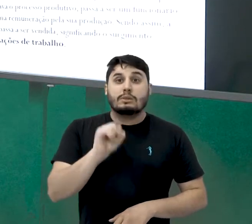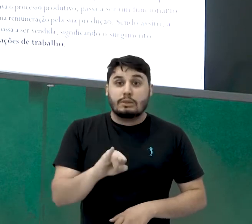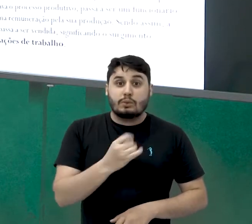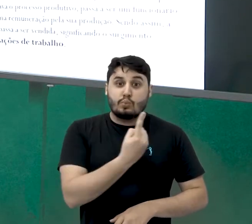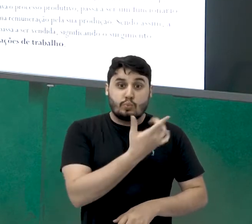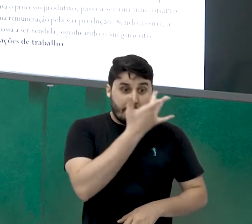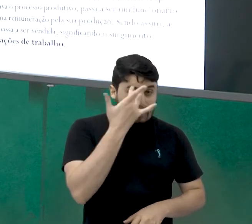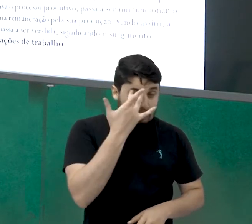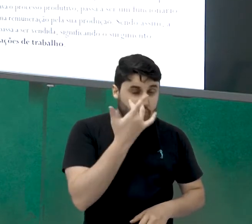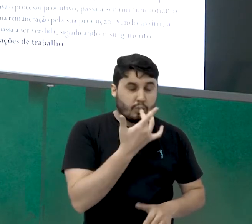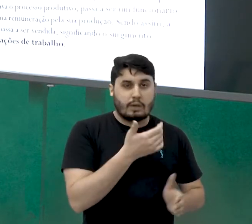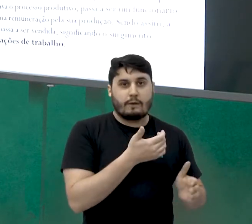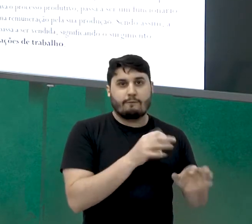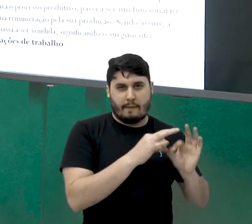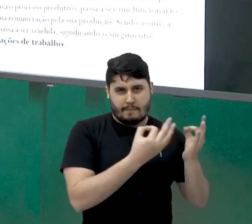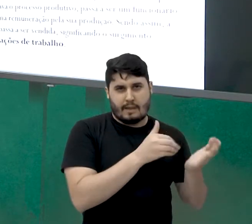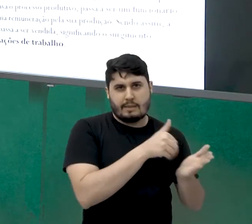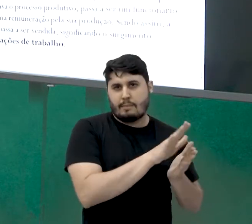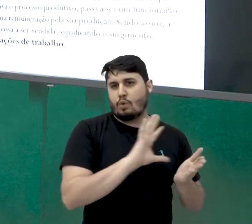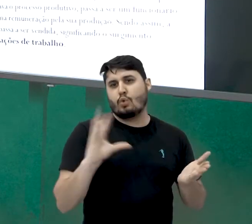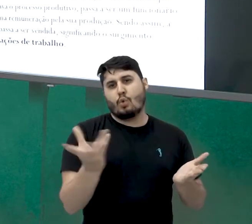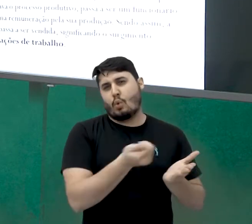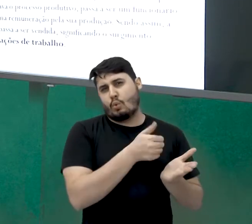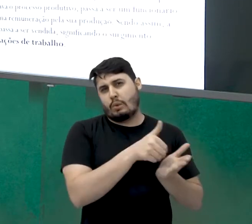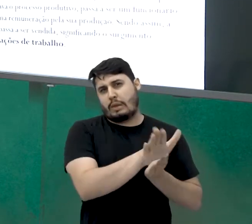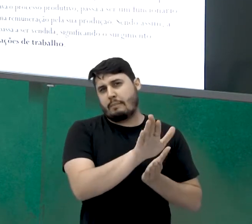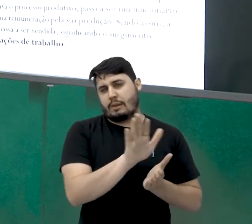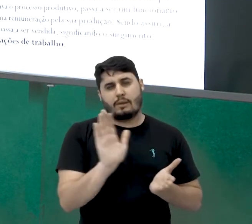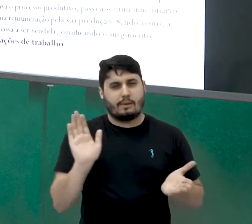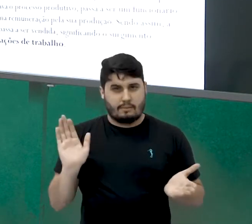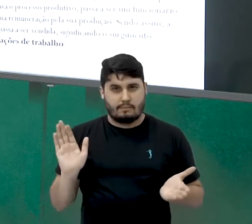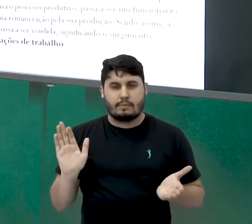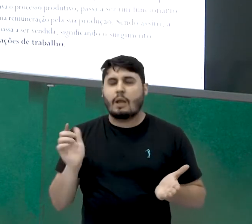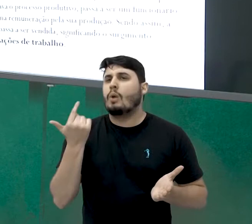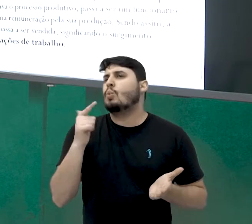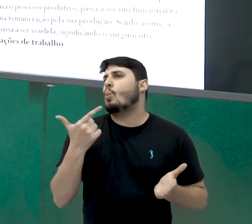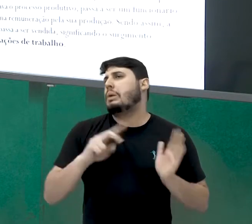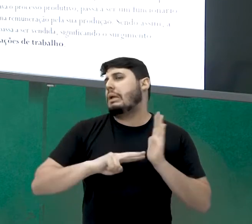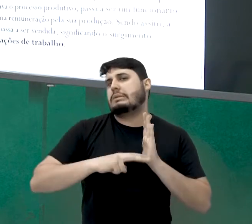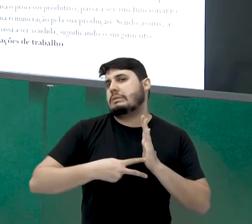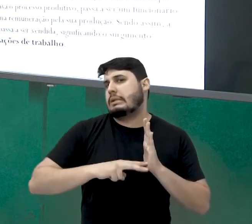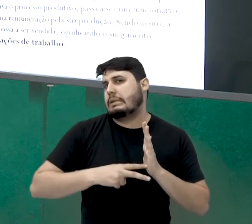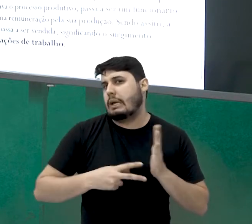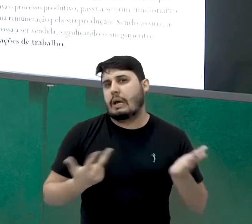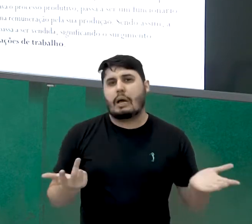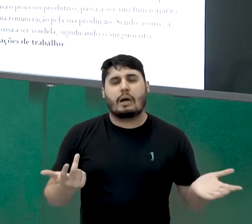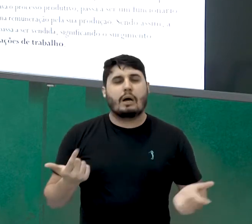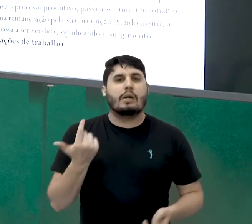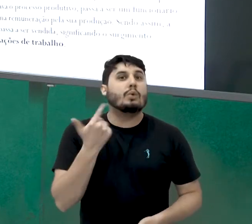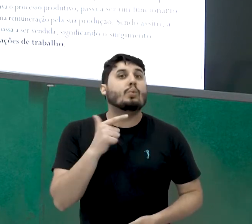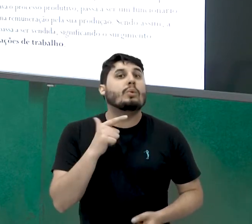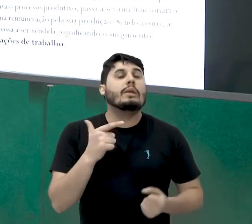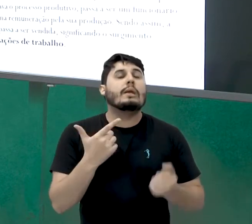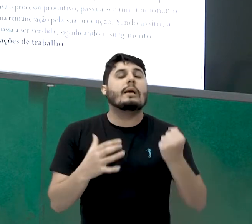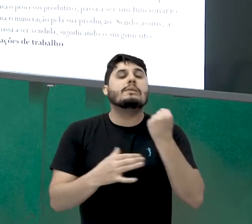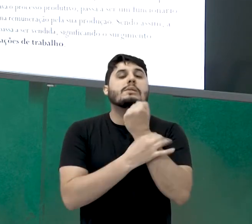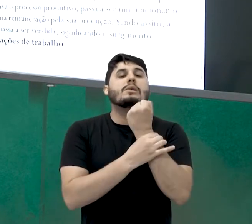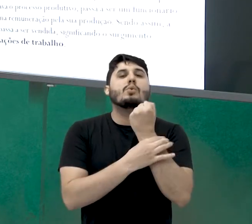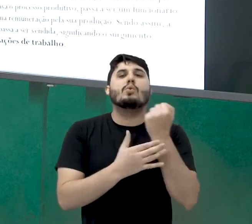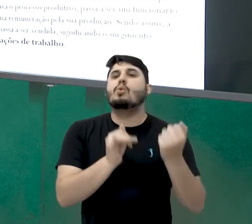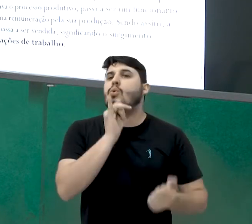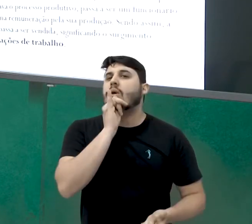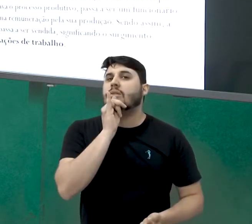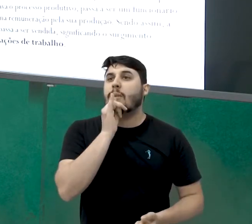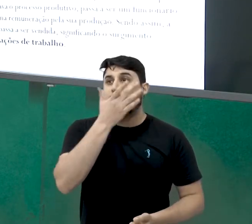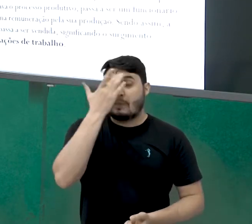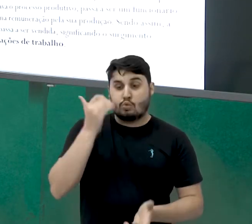saíam, certo? Não existia sindicato, não existia o seguro de emprego. Ou